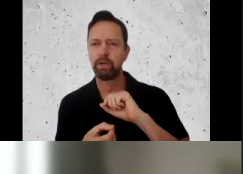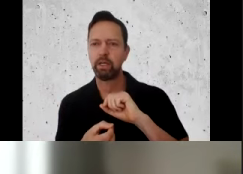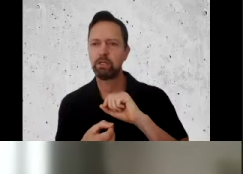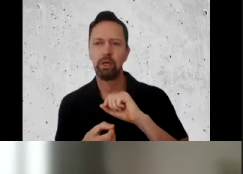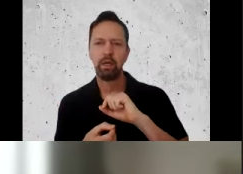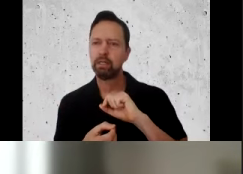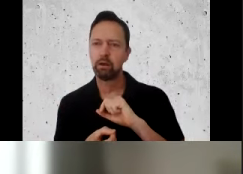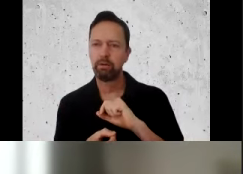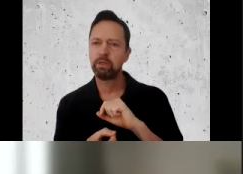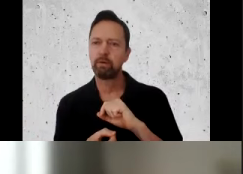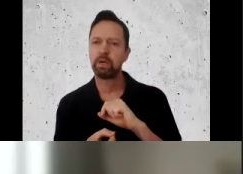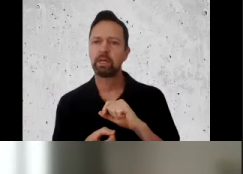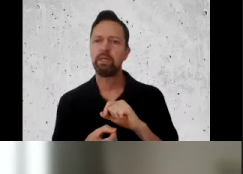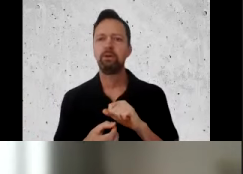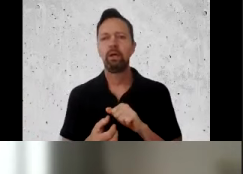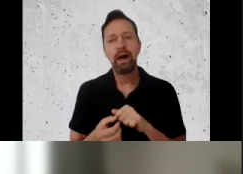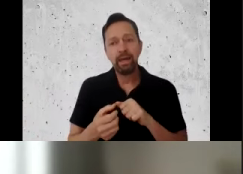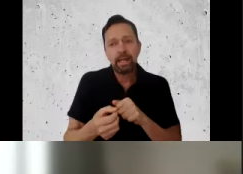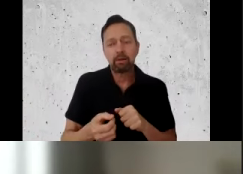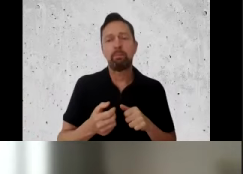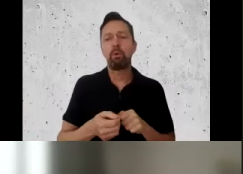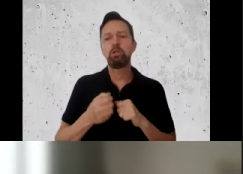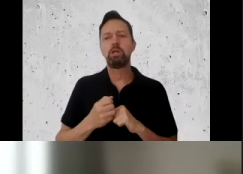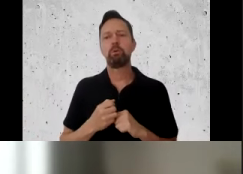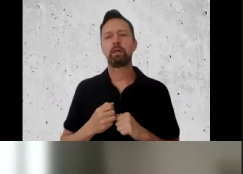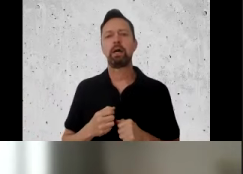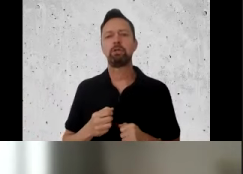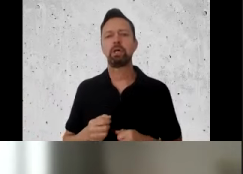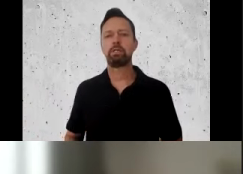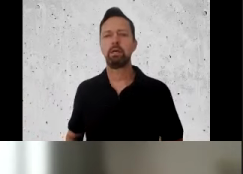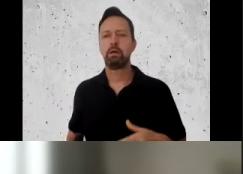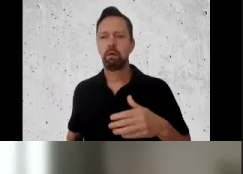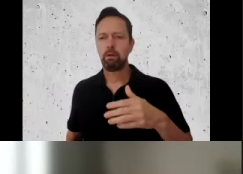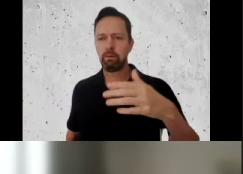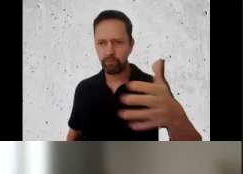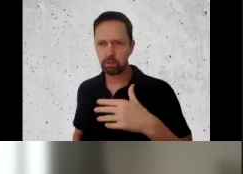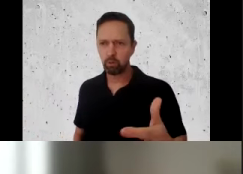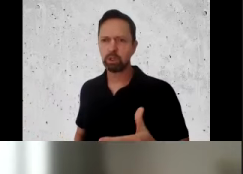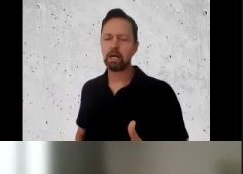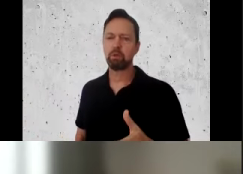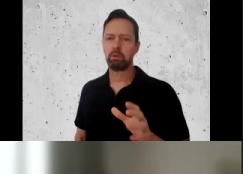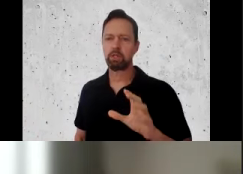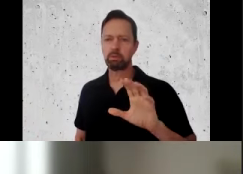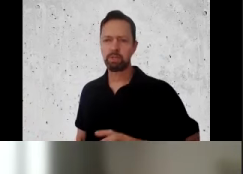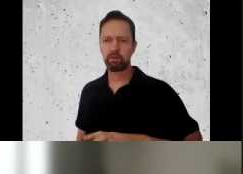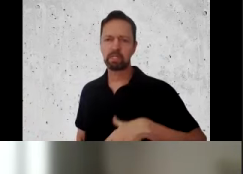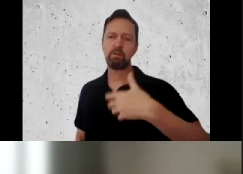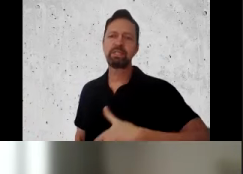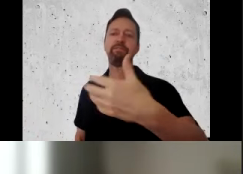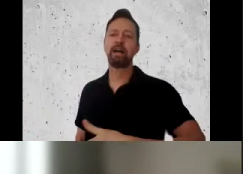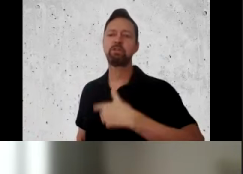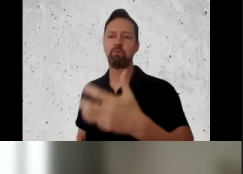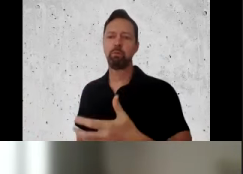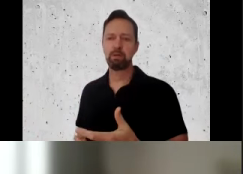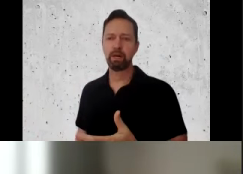liga diferente, e nenhuma firma faz aquilo, aí, claro, ela pode ir para o mercado e chegar a dizer, vamos fazer um contrato, eu tenho uma especificação,